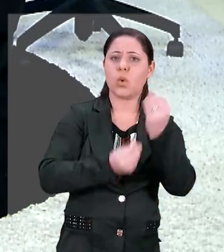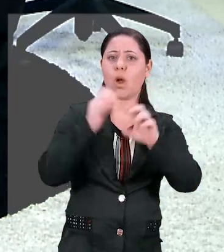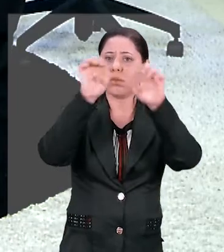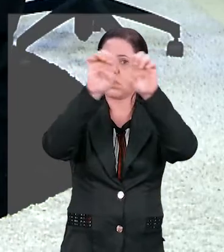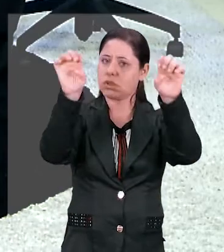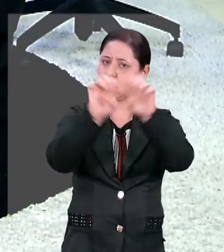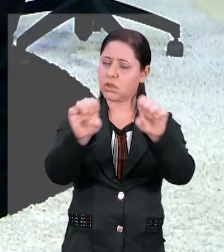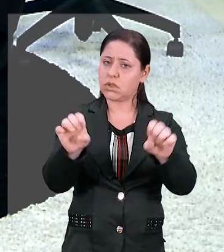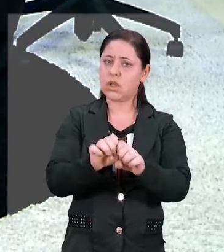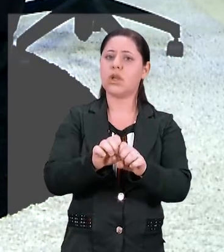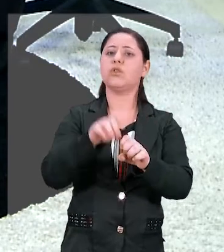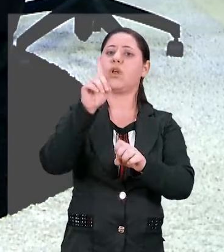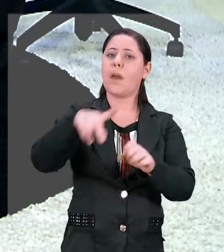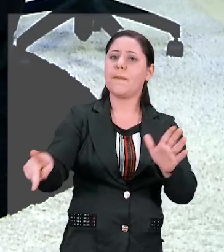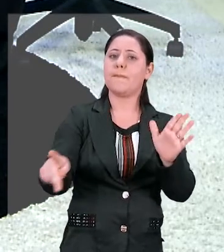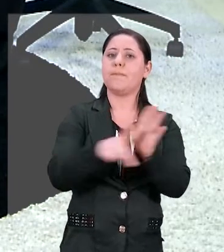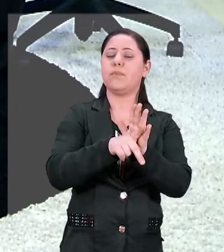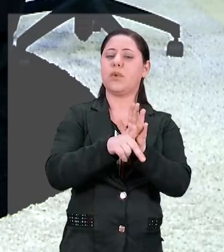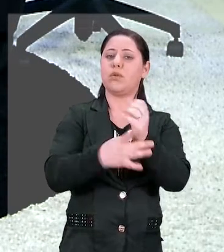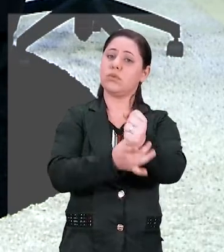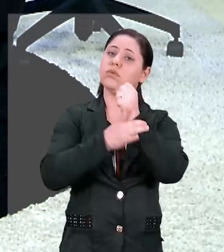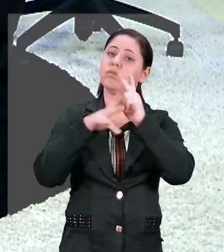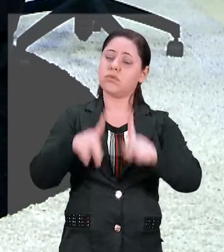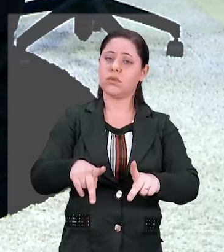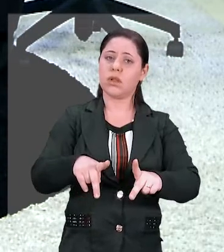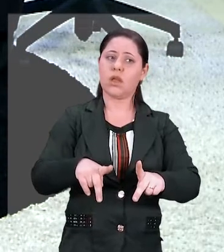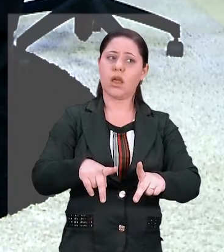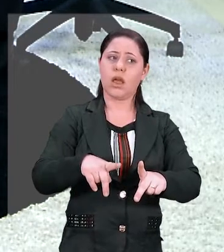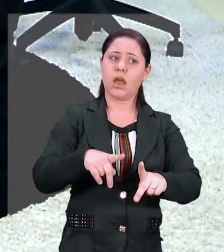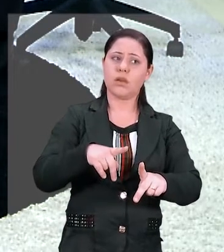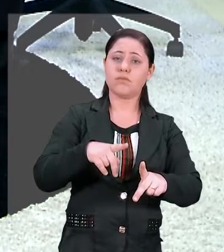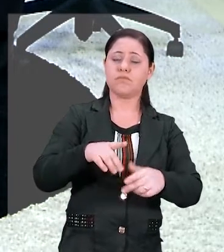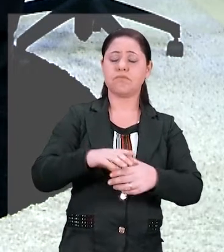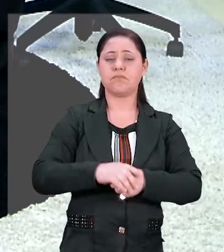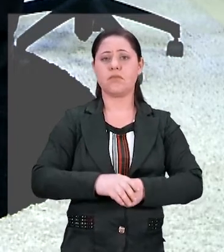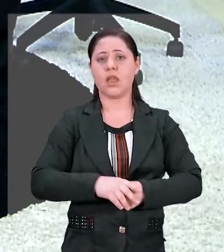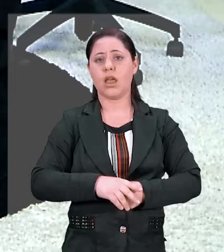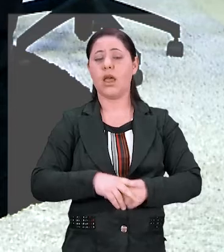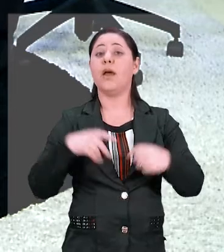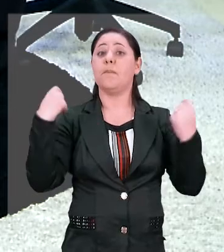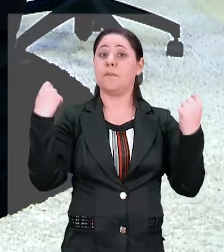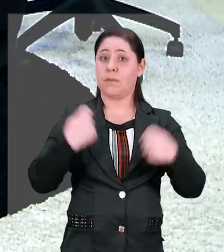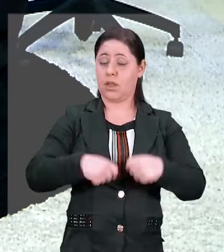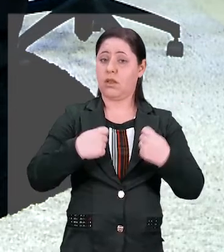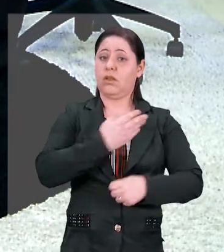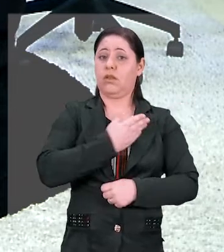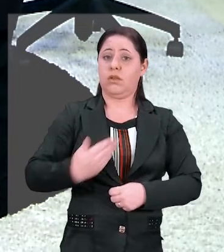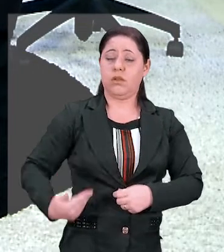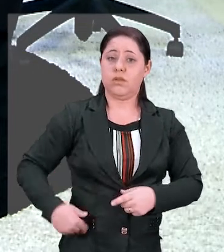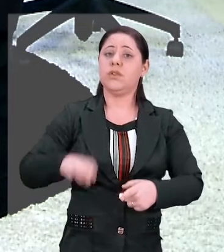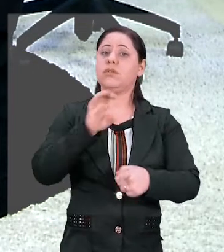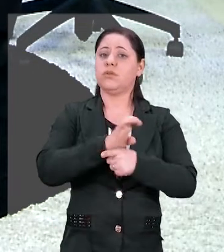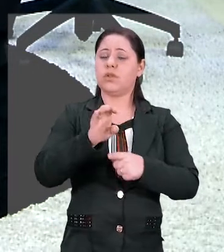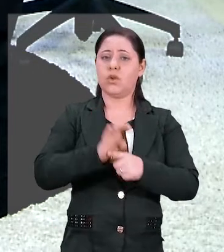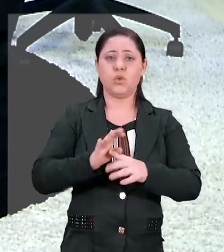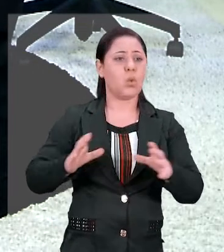nossos deputados federais e senadores? Sim. Eu acho que o governo do Estado, a classe política, a Assembleia Legislativa tem que convocar